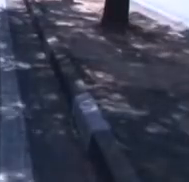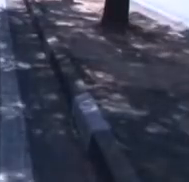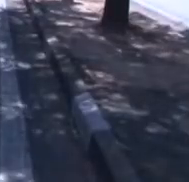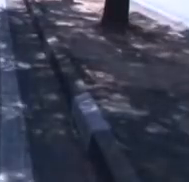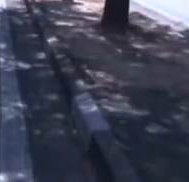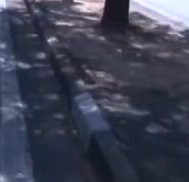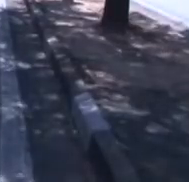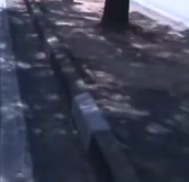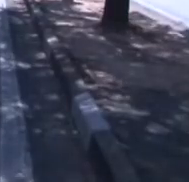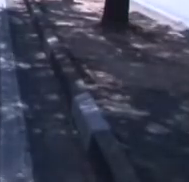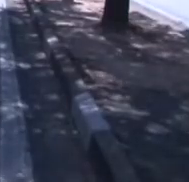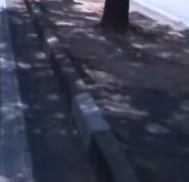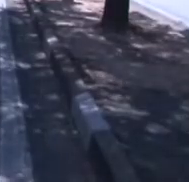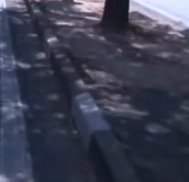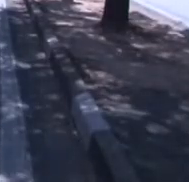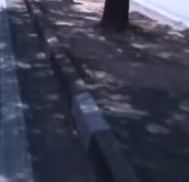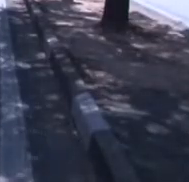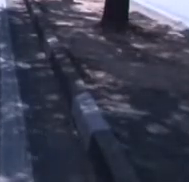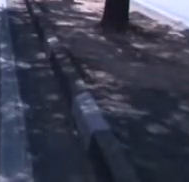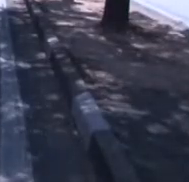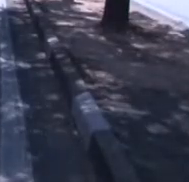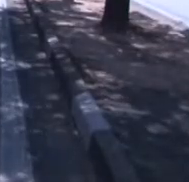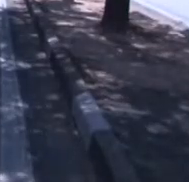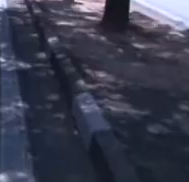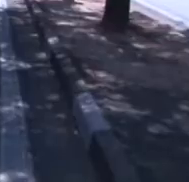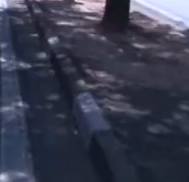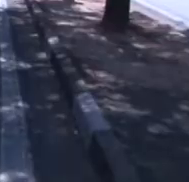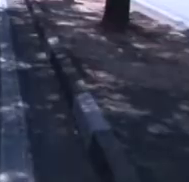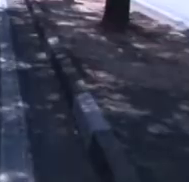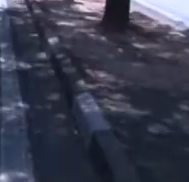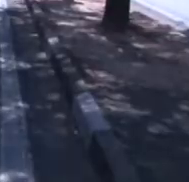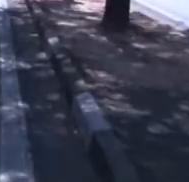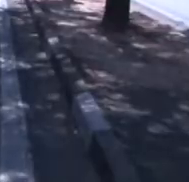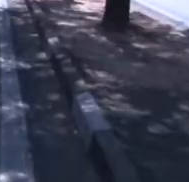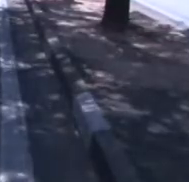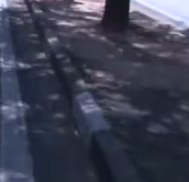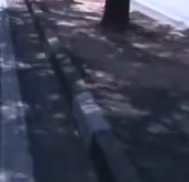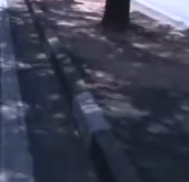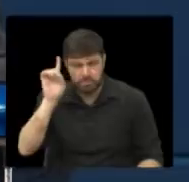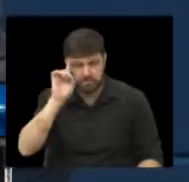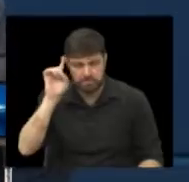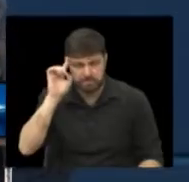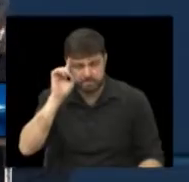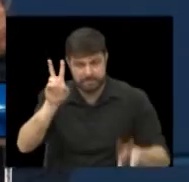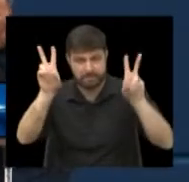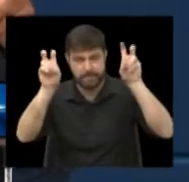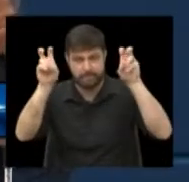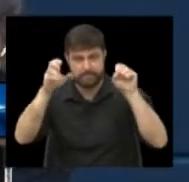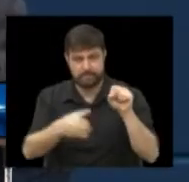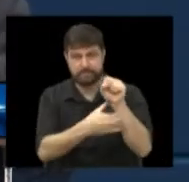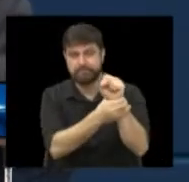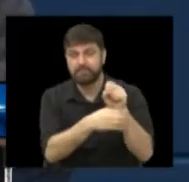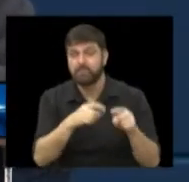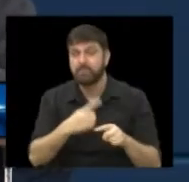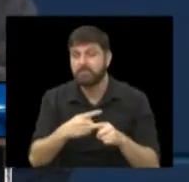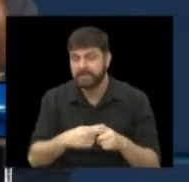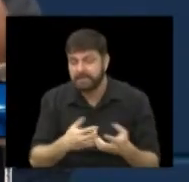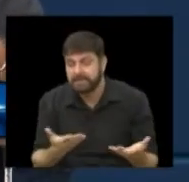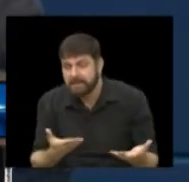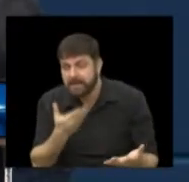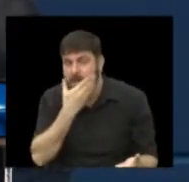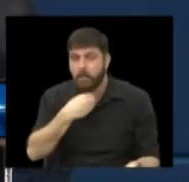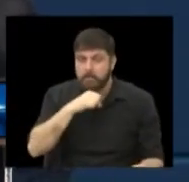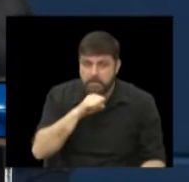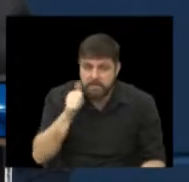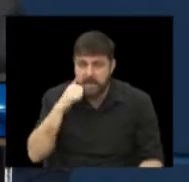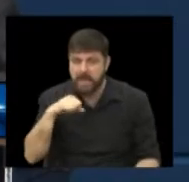dos mais discutidos pelas mídias e que deve ser tratado com responsabilidade. Qual pai, qual mãe que hoje